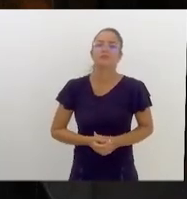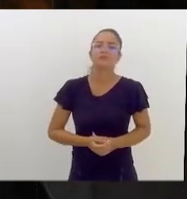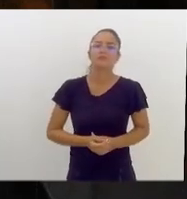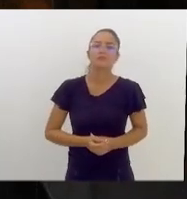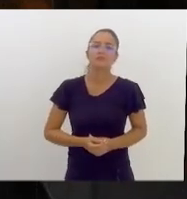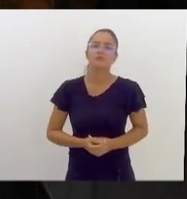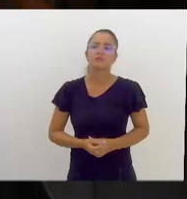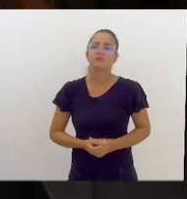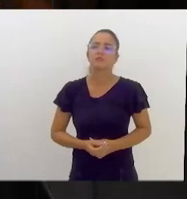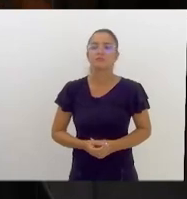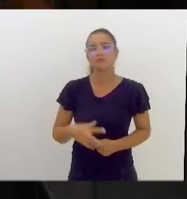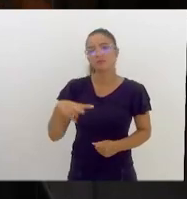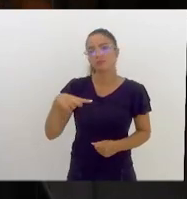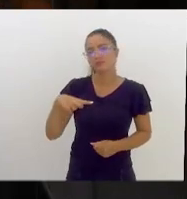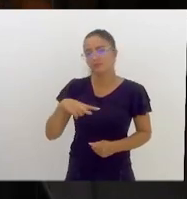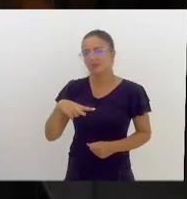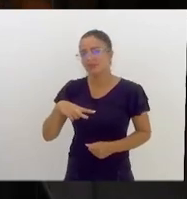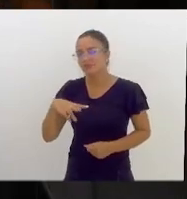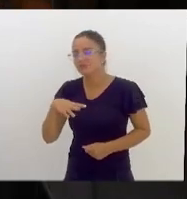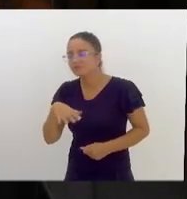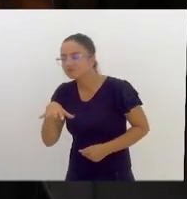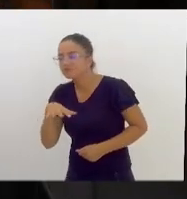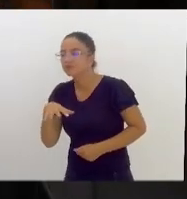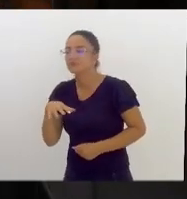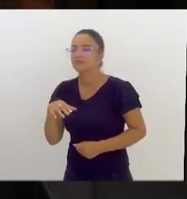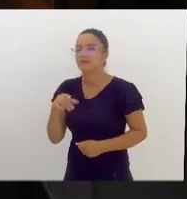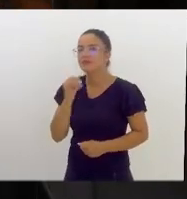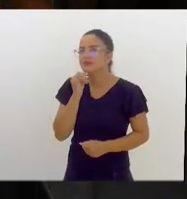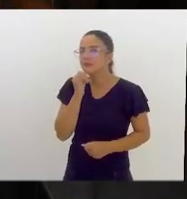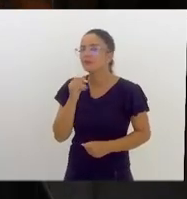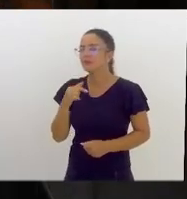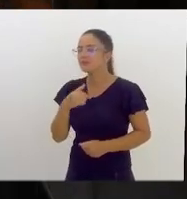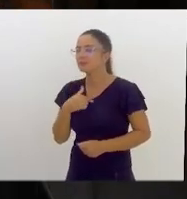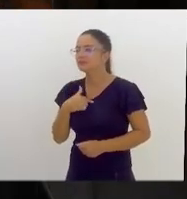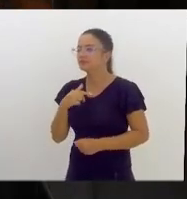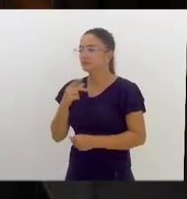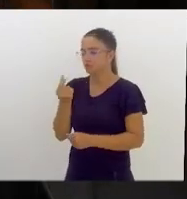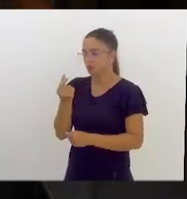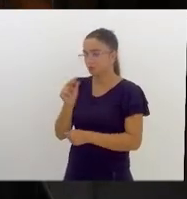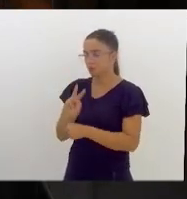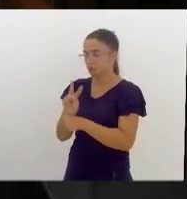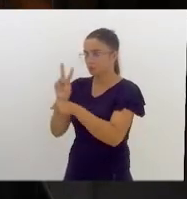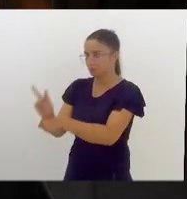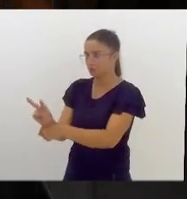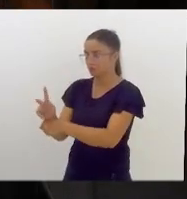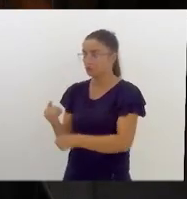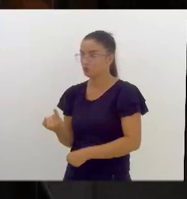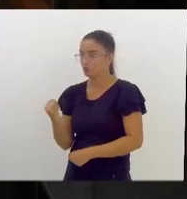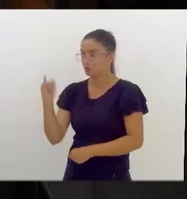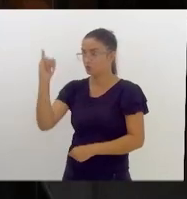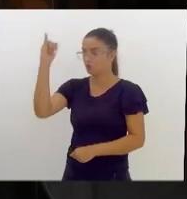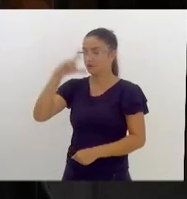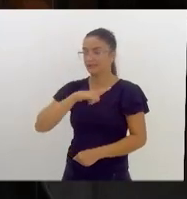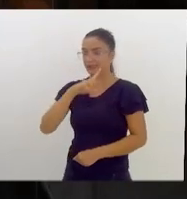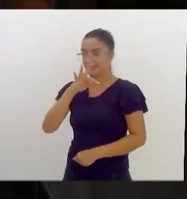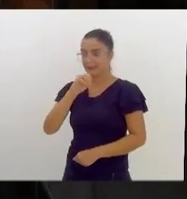no meio privado, quem presta dinheiro a juro com taxas escorchantes,